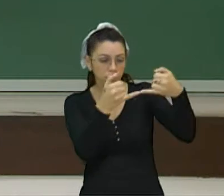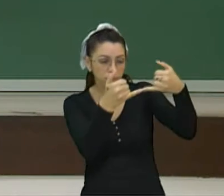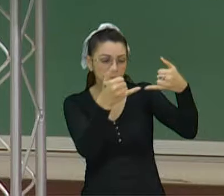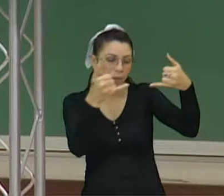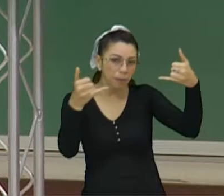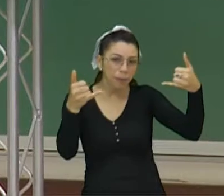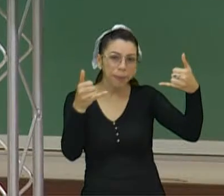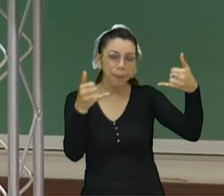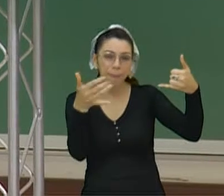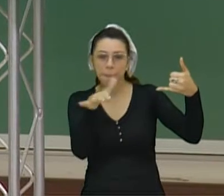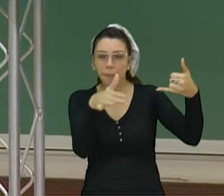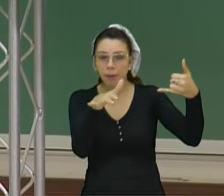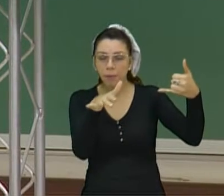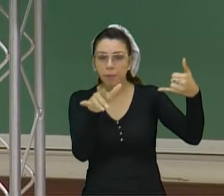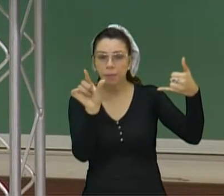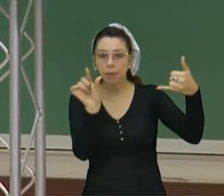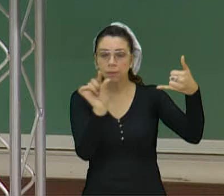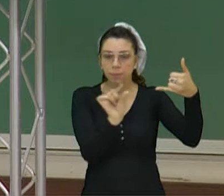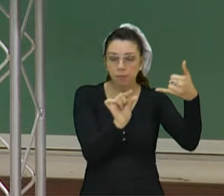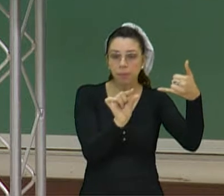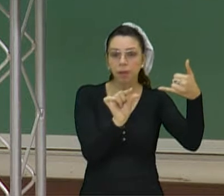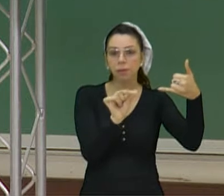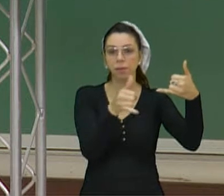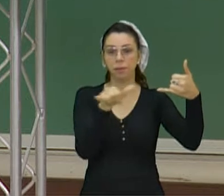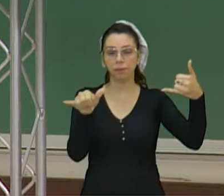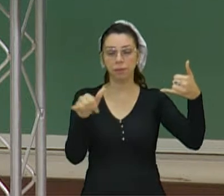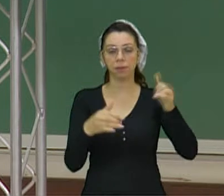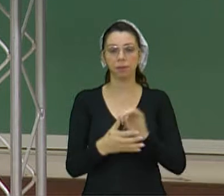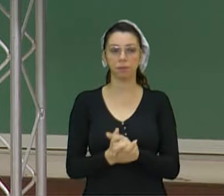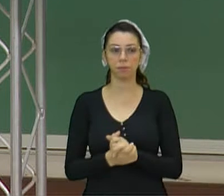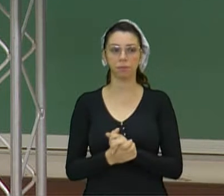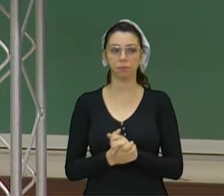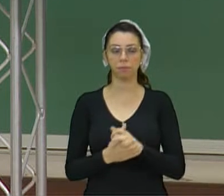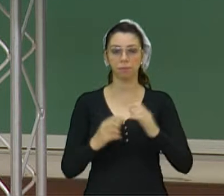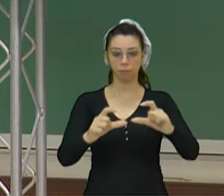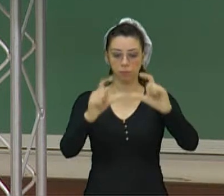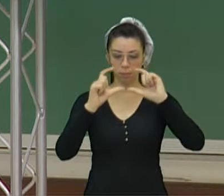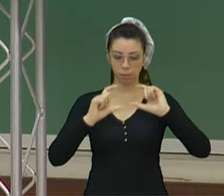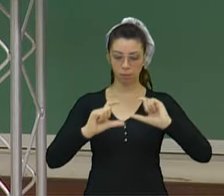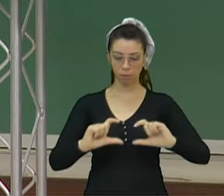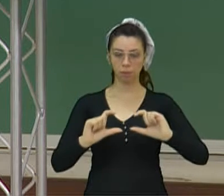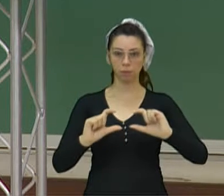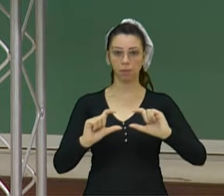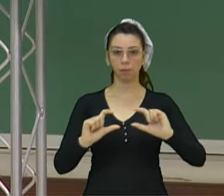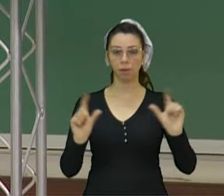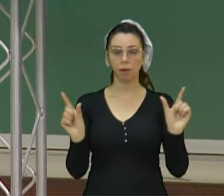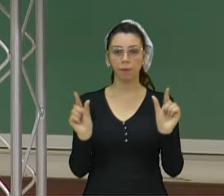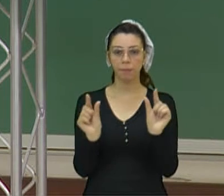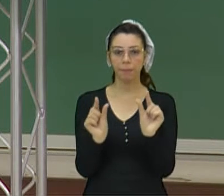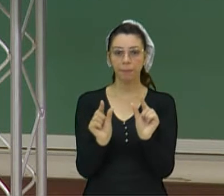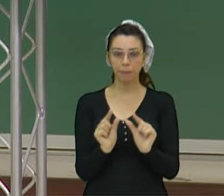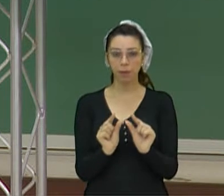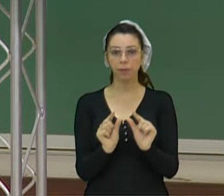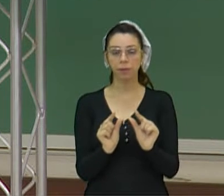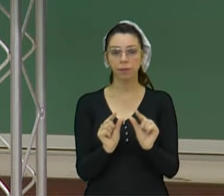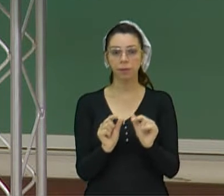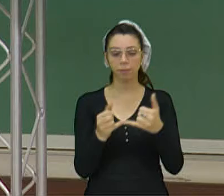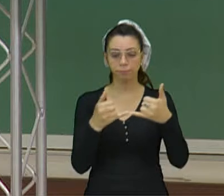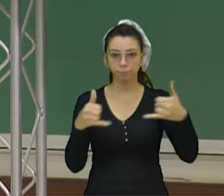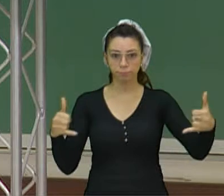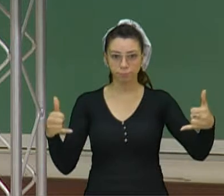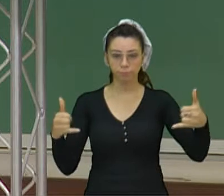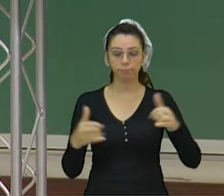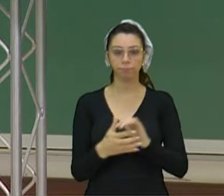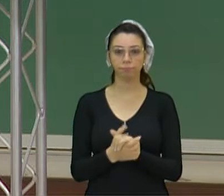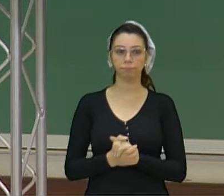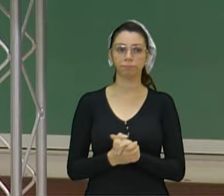média tensão, acima, e abaixo os fios de baixa tensão, localizados. Vamos